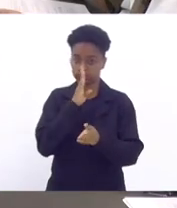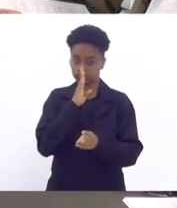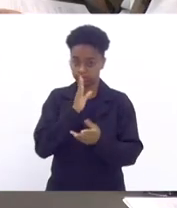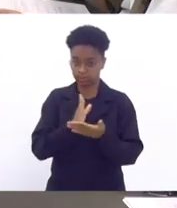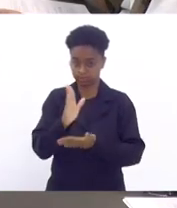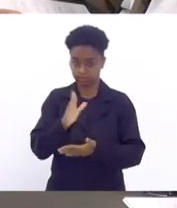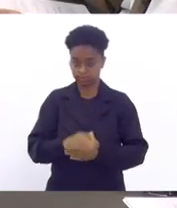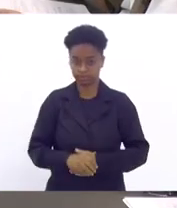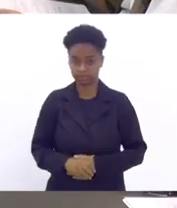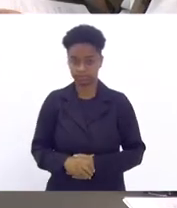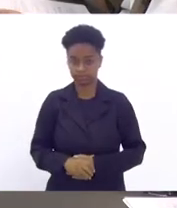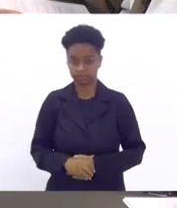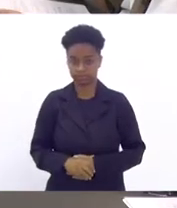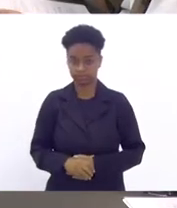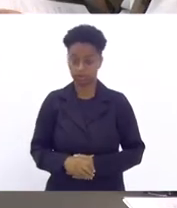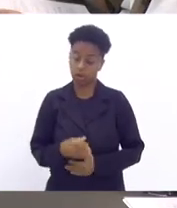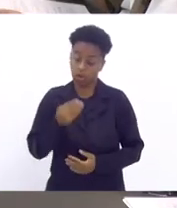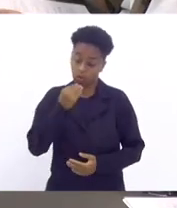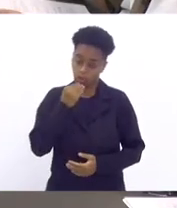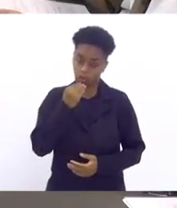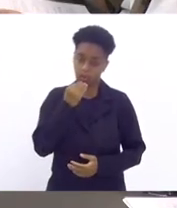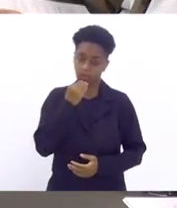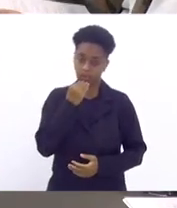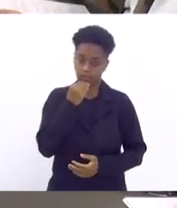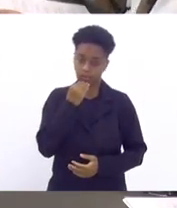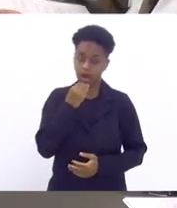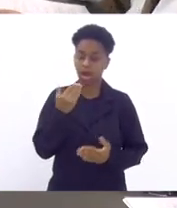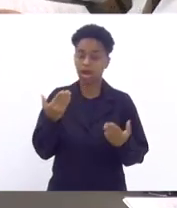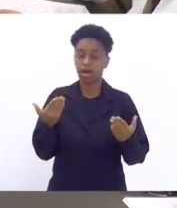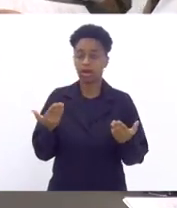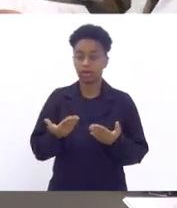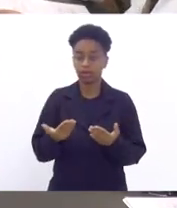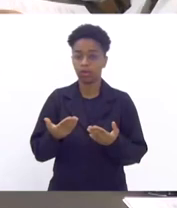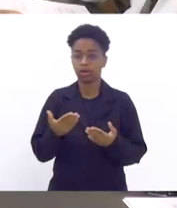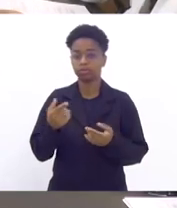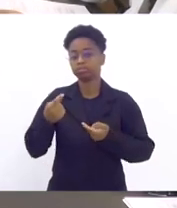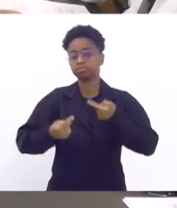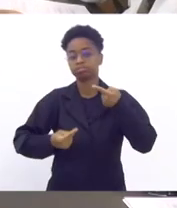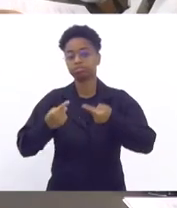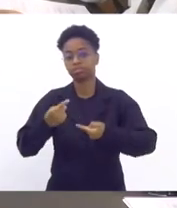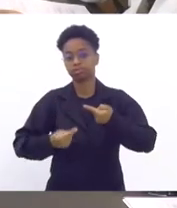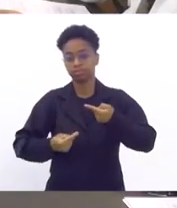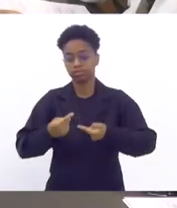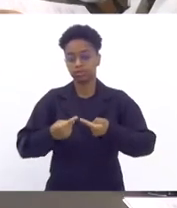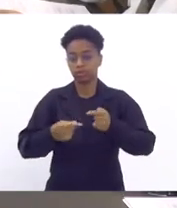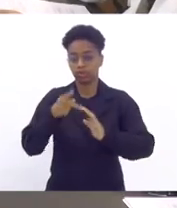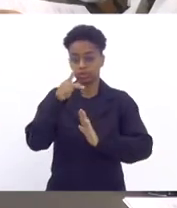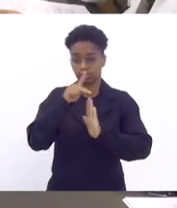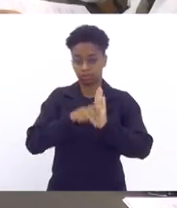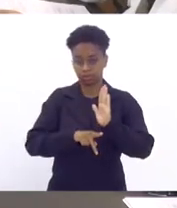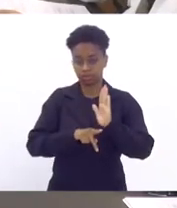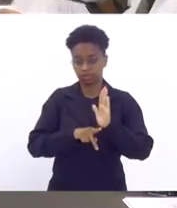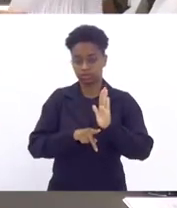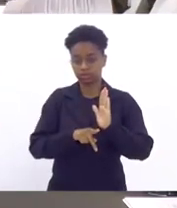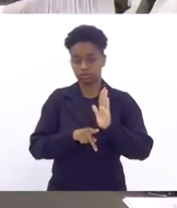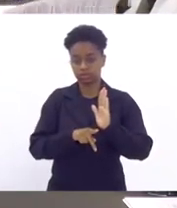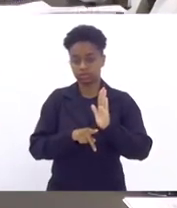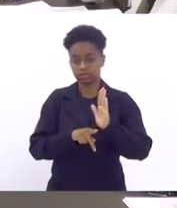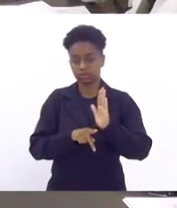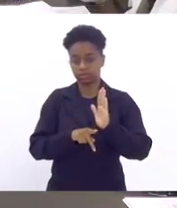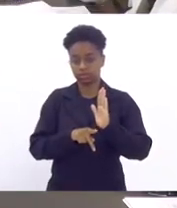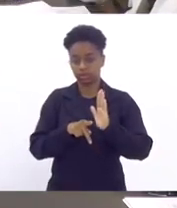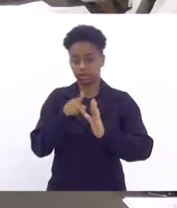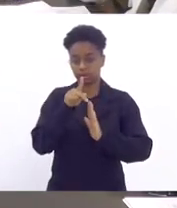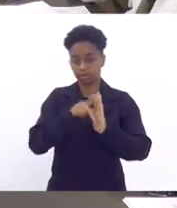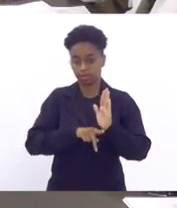aprovado obviamente passo a colocar aqui em discussão os projetos os